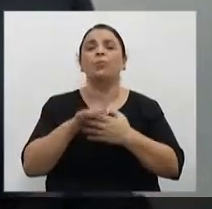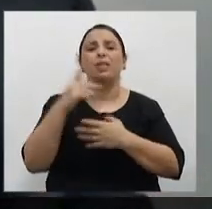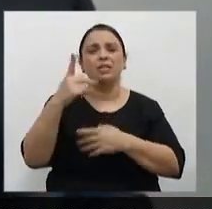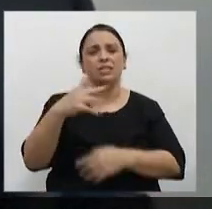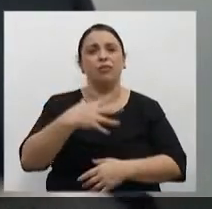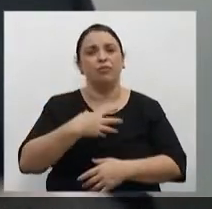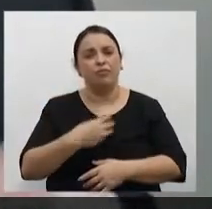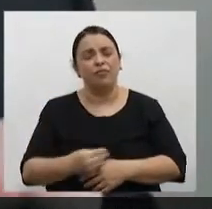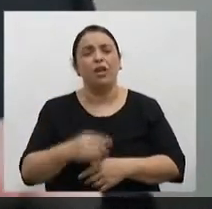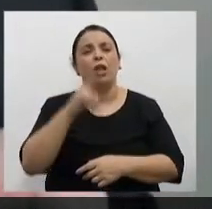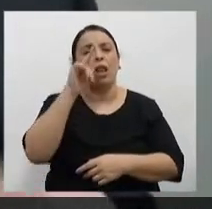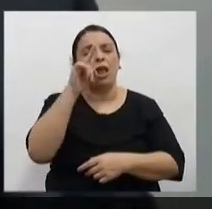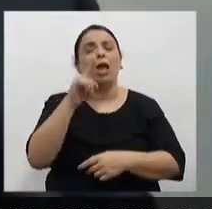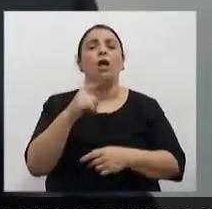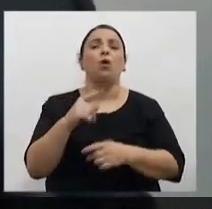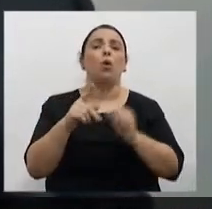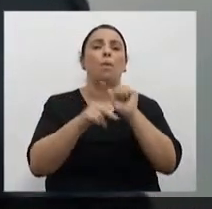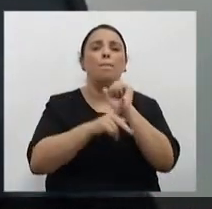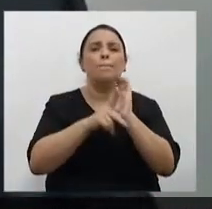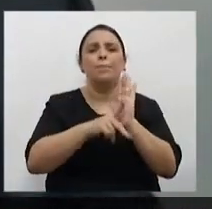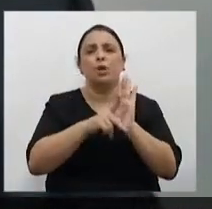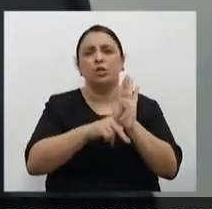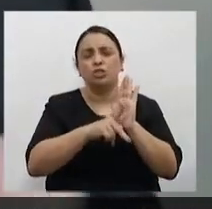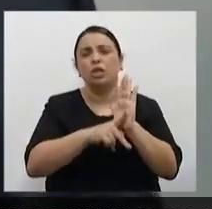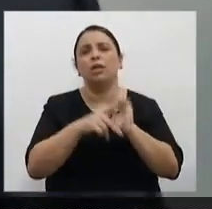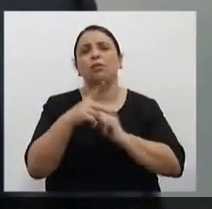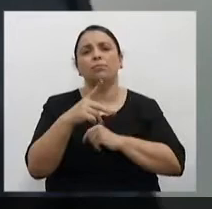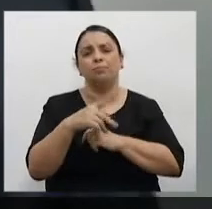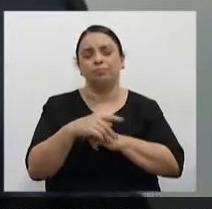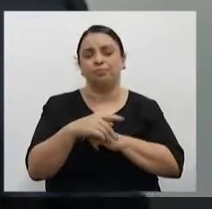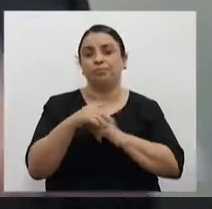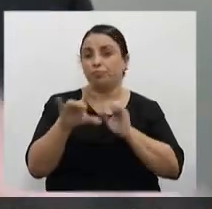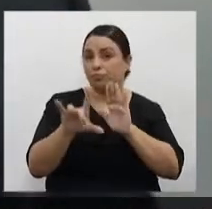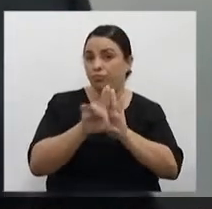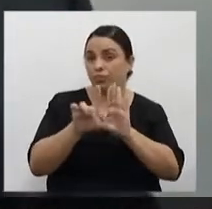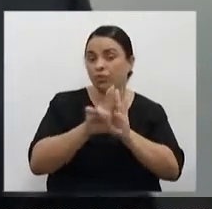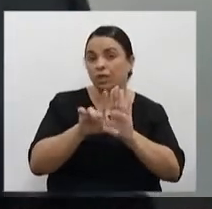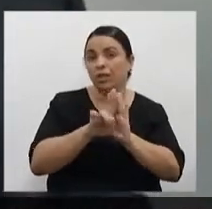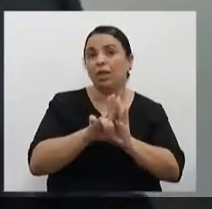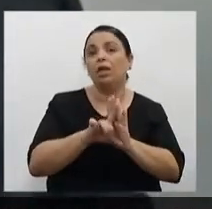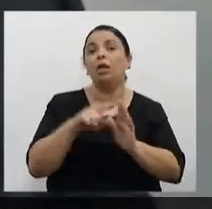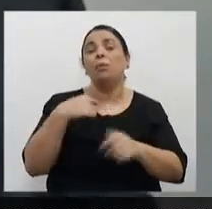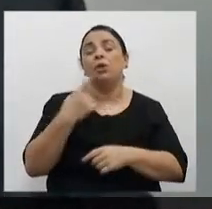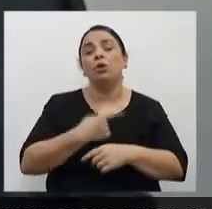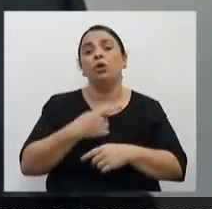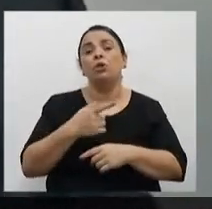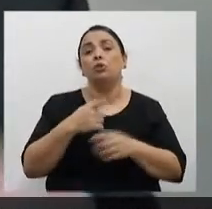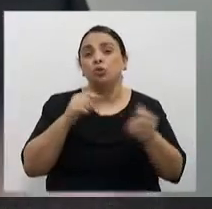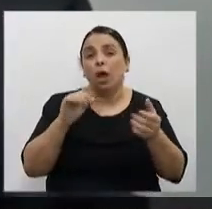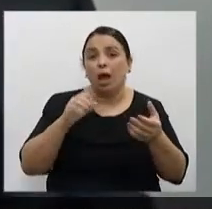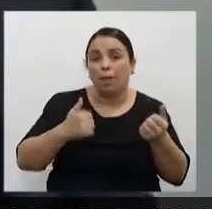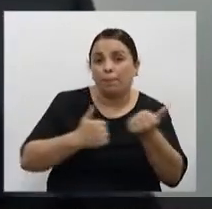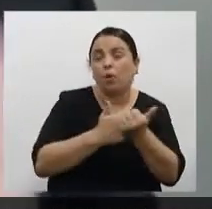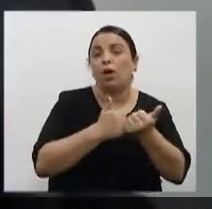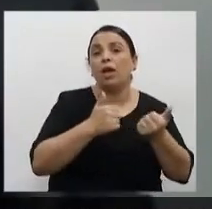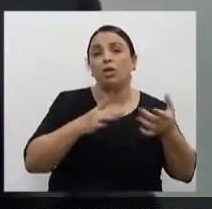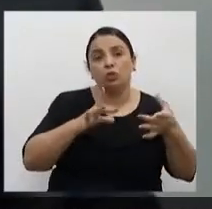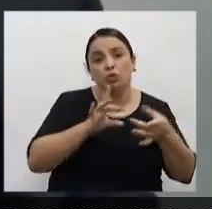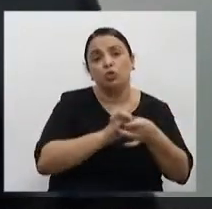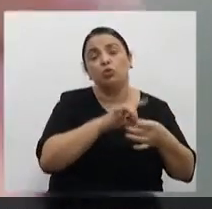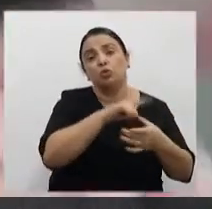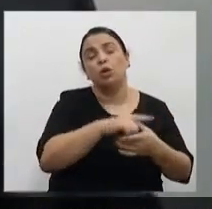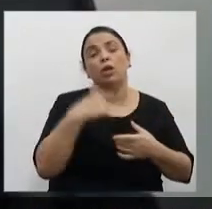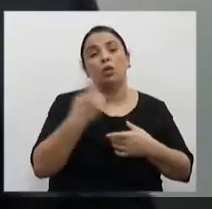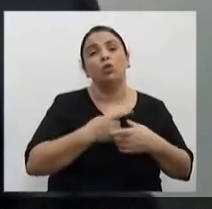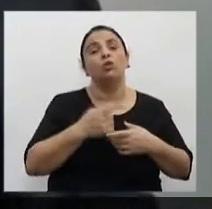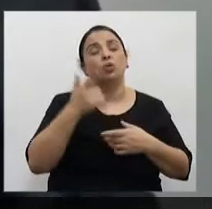Aro, com esse projeto de lei. Todas são forças somadas para que a gente consiga, no mínimo, chamar a atenção